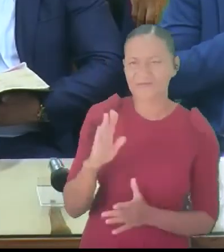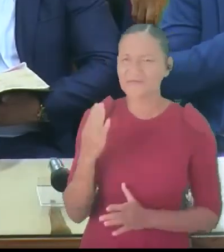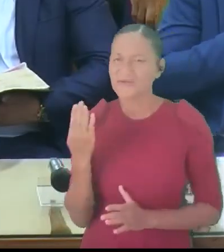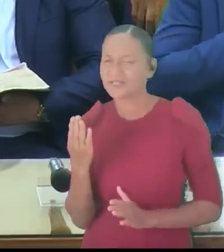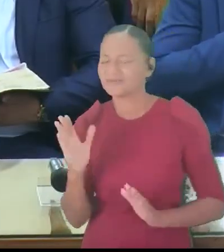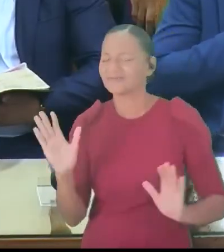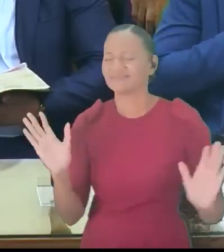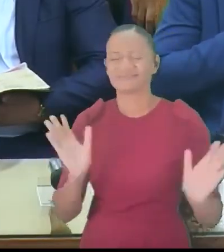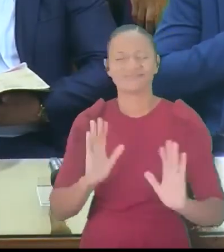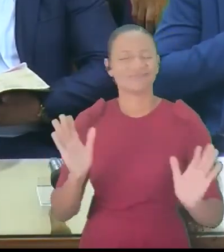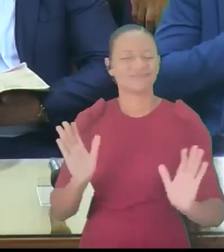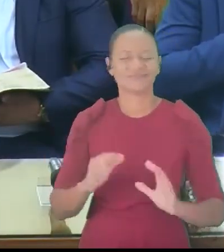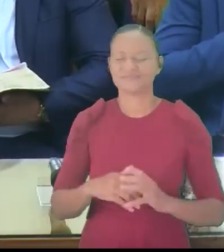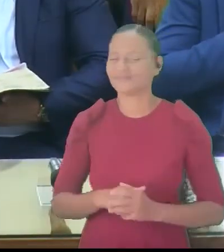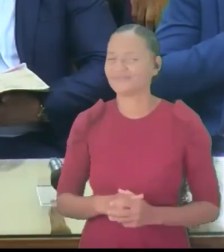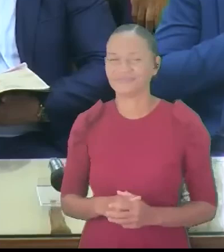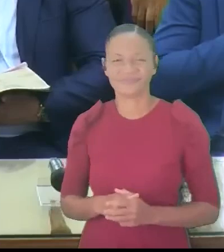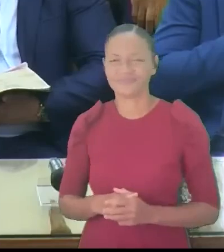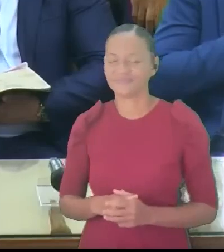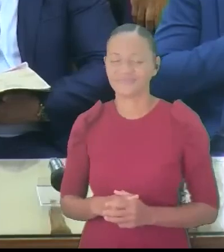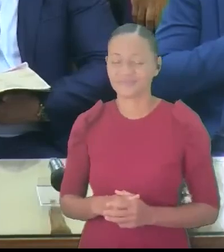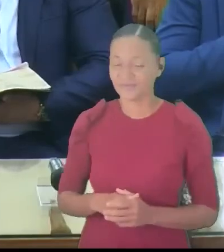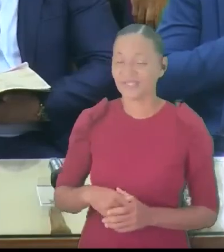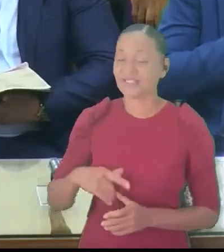não, que vai cair um curisco na sua cabeça.